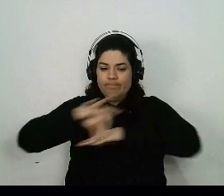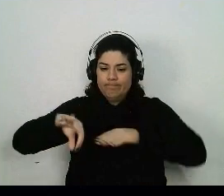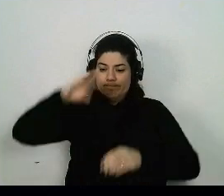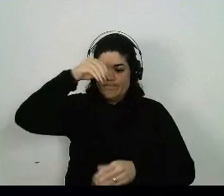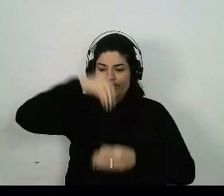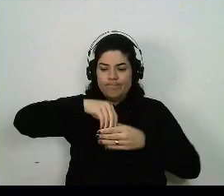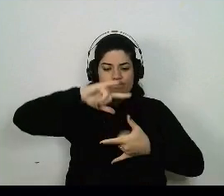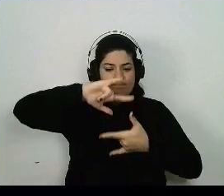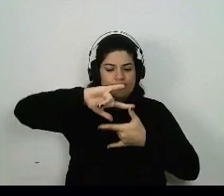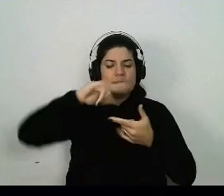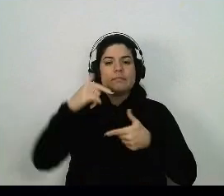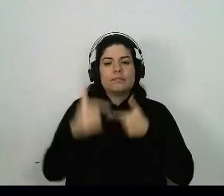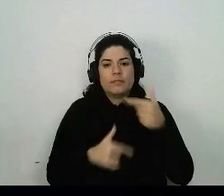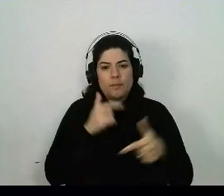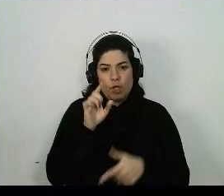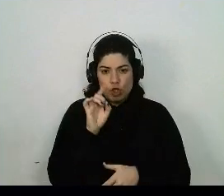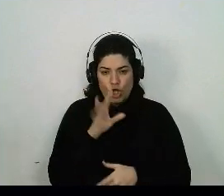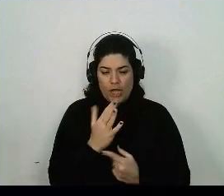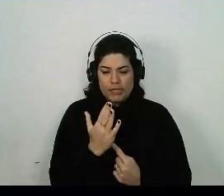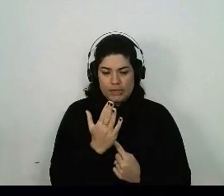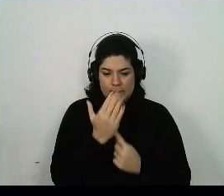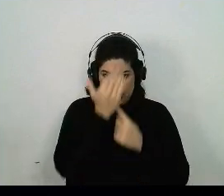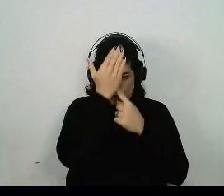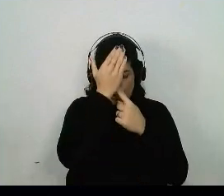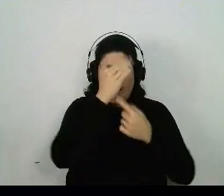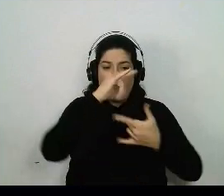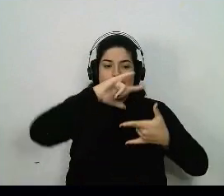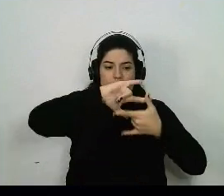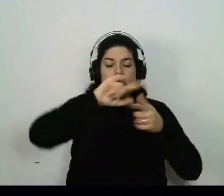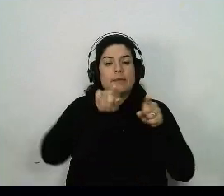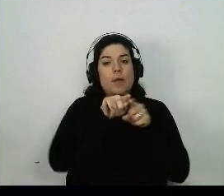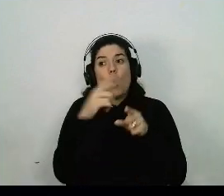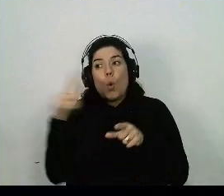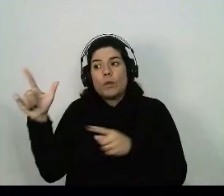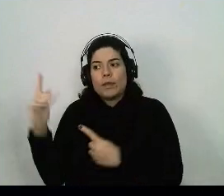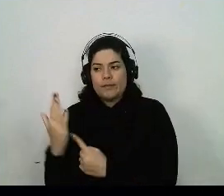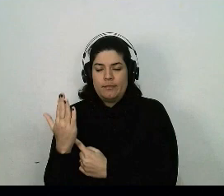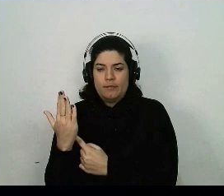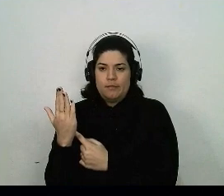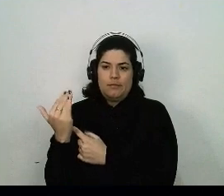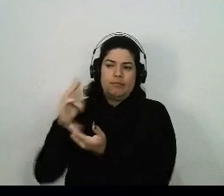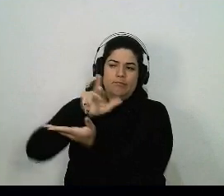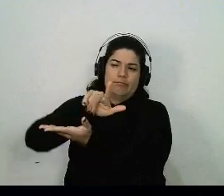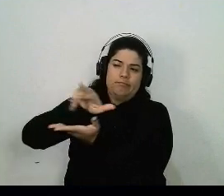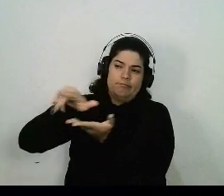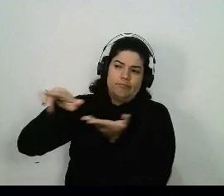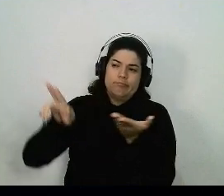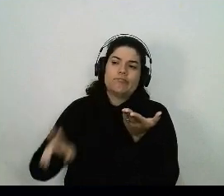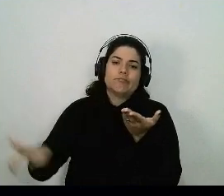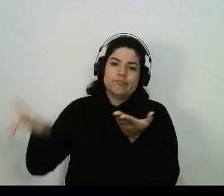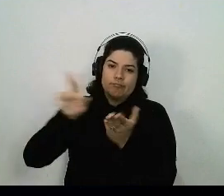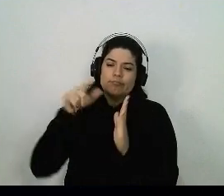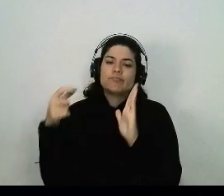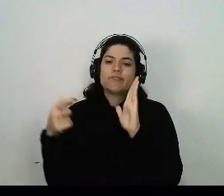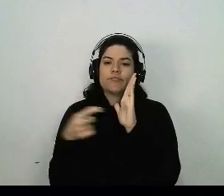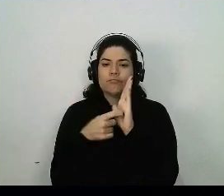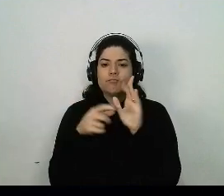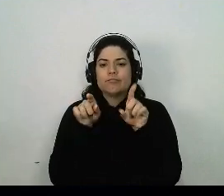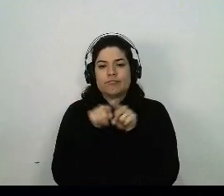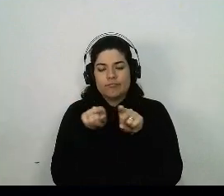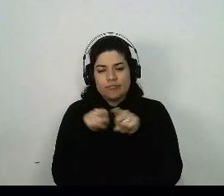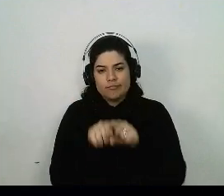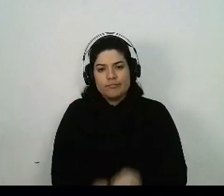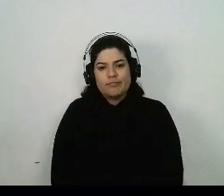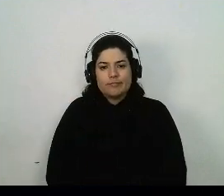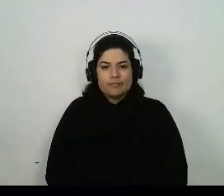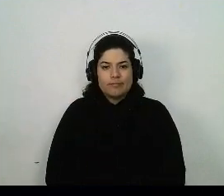só com tecnologias Microsoft, mas com uma ampla gama de softwares open source, tá? Então, isso foi